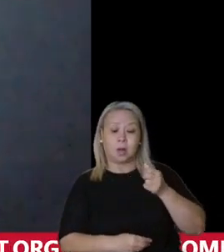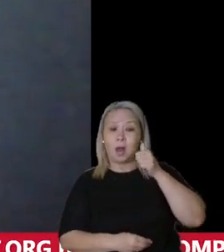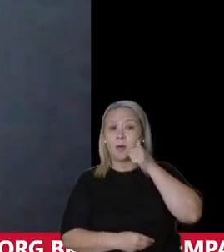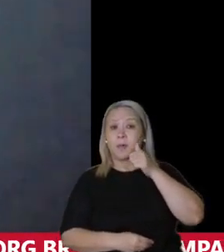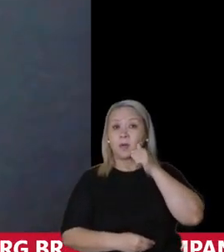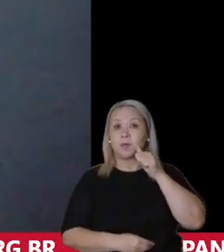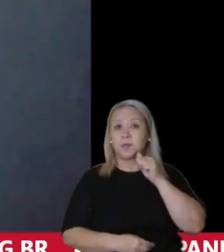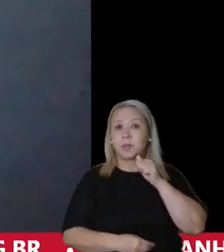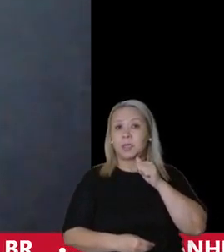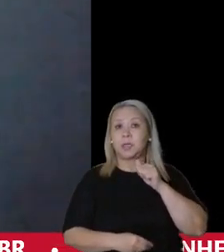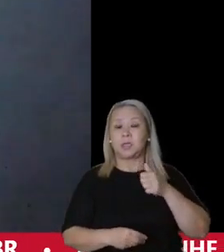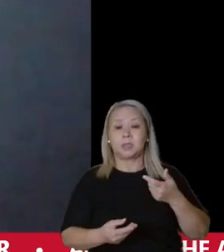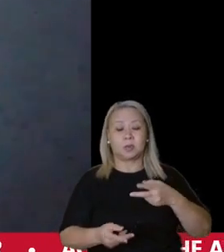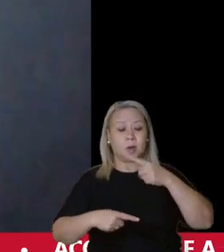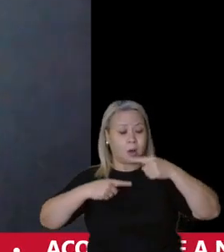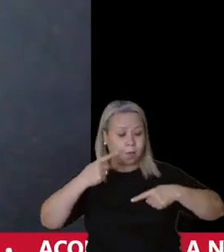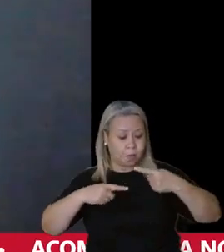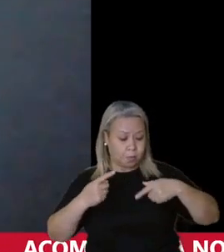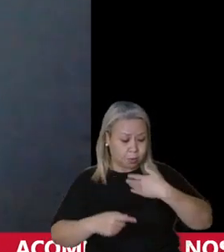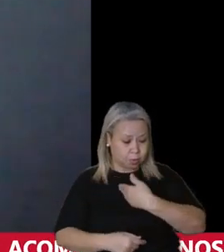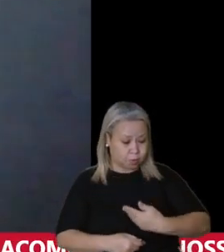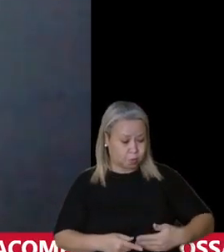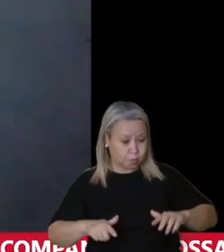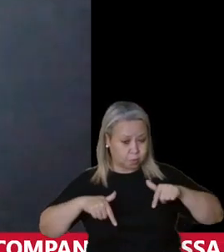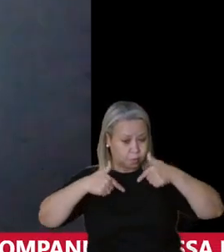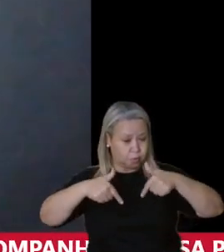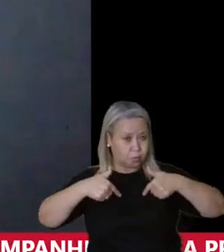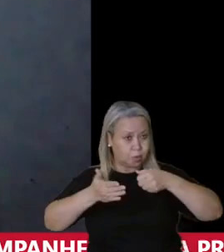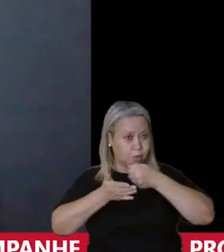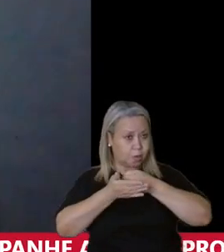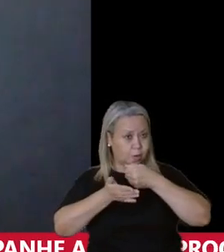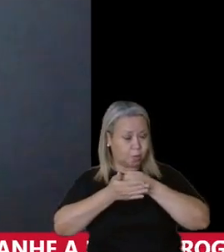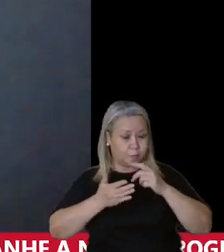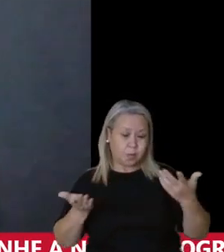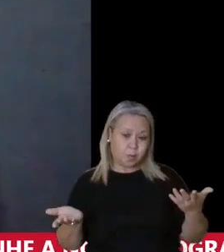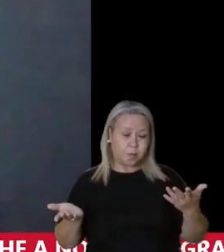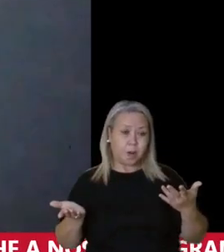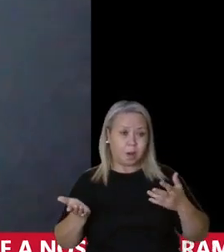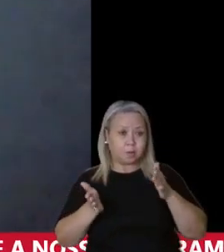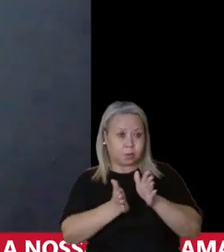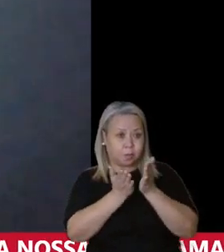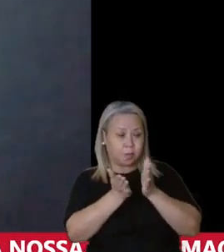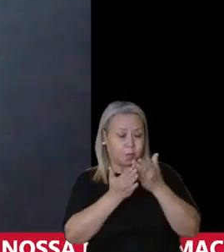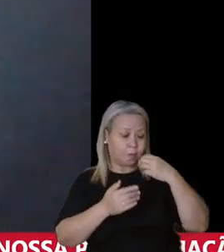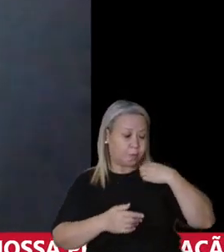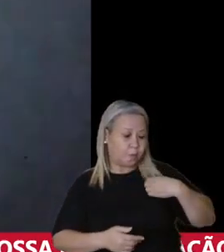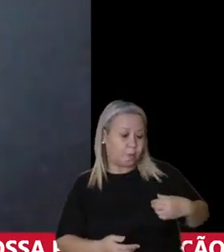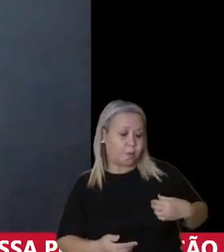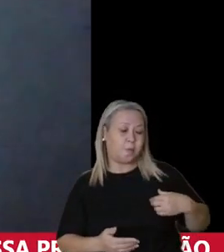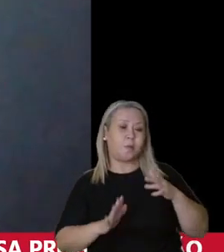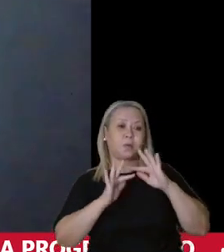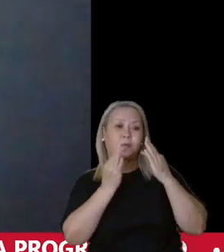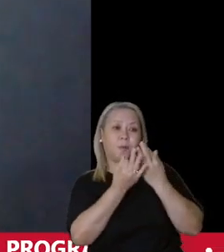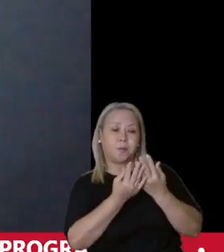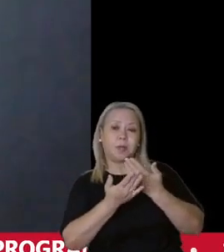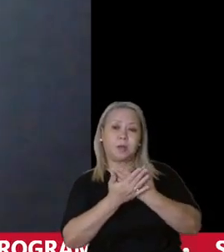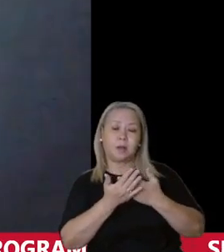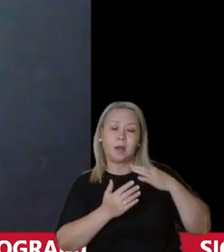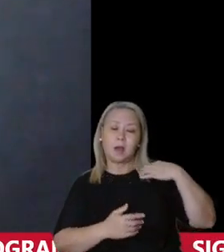se a gente não tiver políticas públicas de combate à pobreza, como foi o Bolsa Família, como foi o Bolsa Escola, que pra